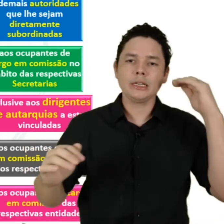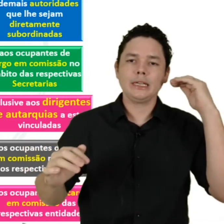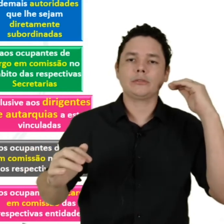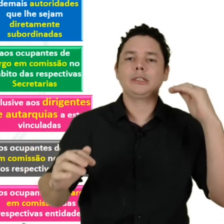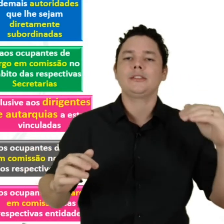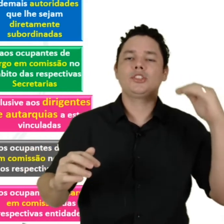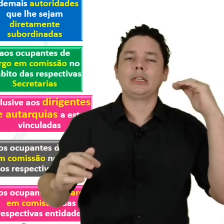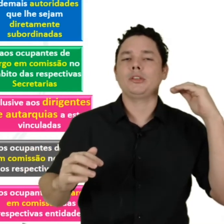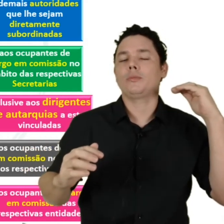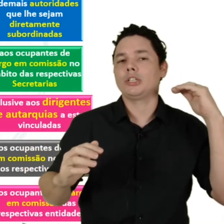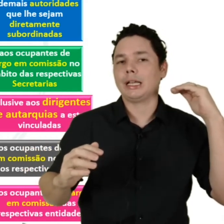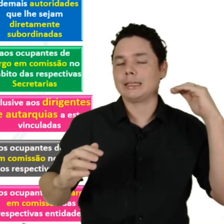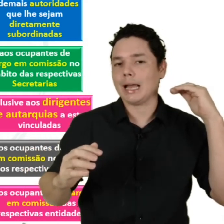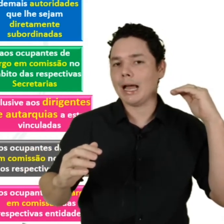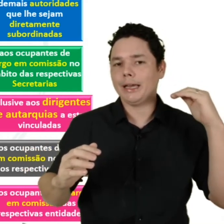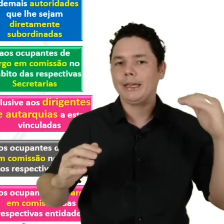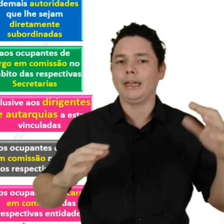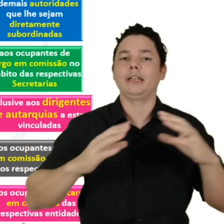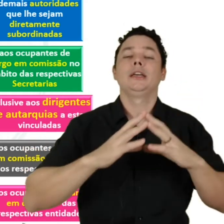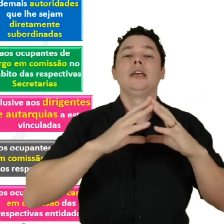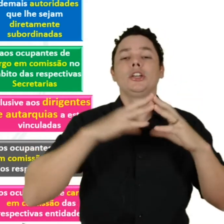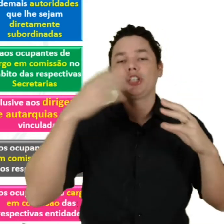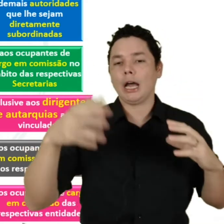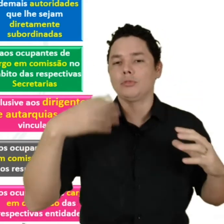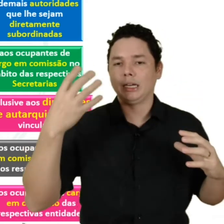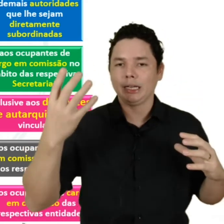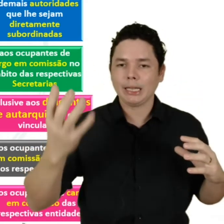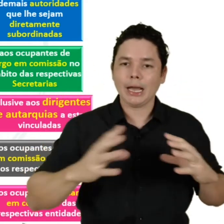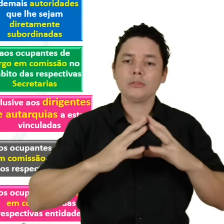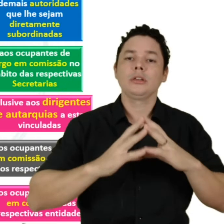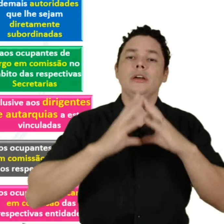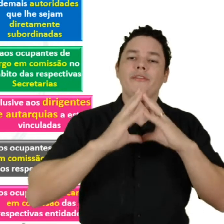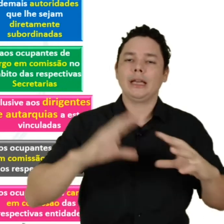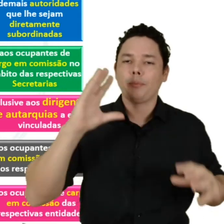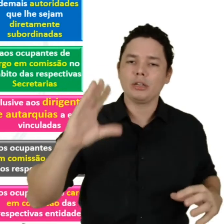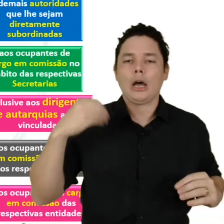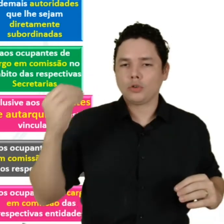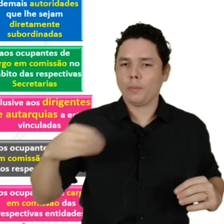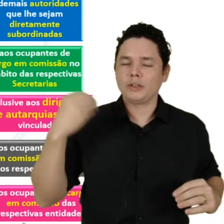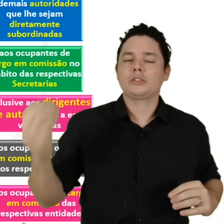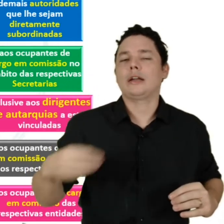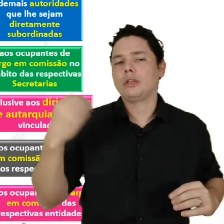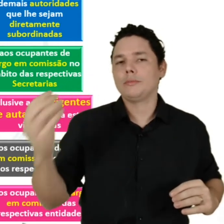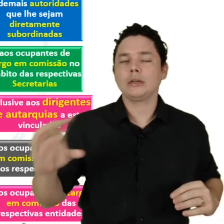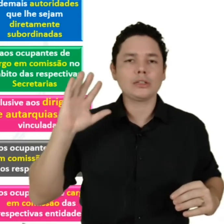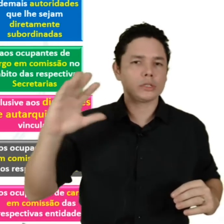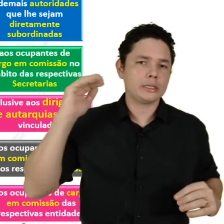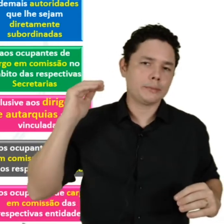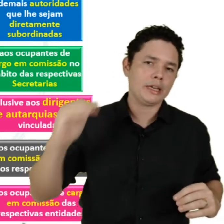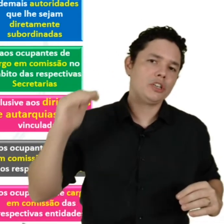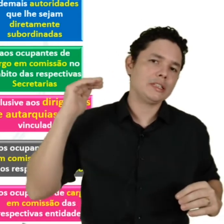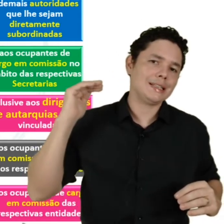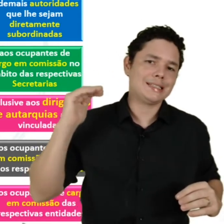secretários e as autoridades diretamente subordinadas a ele. Já os secretários, vai dar posse aos ocupantes dos cargos em comissão das